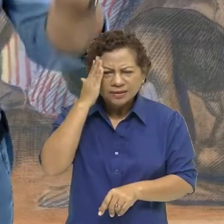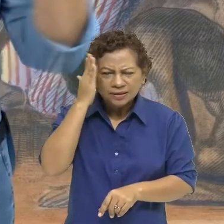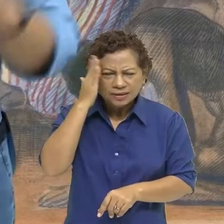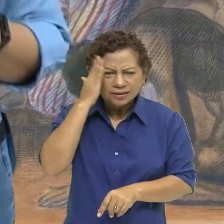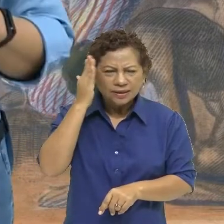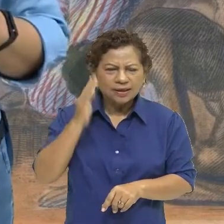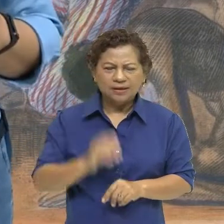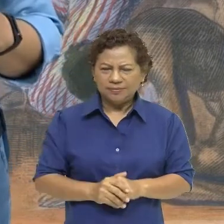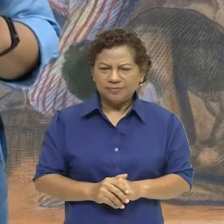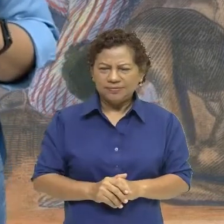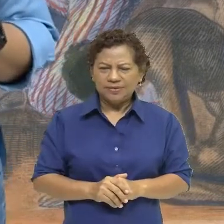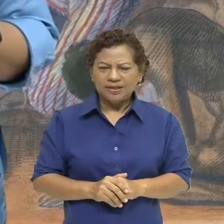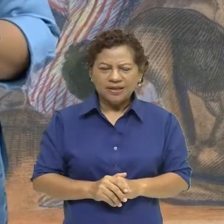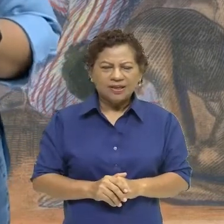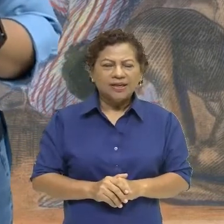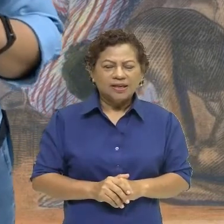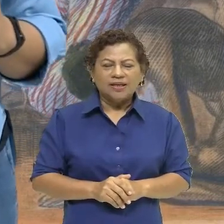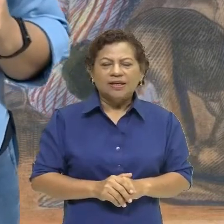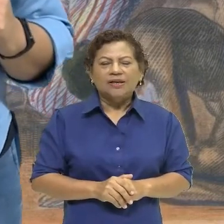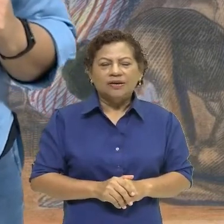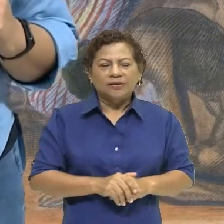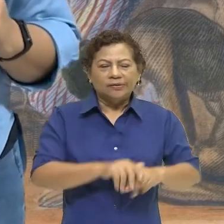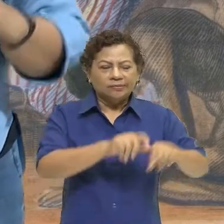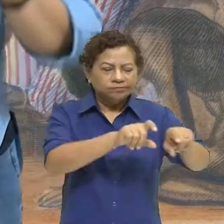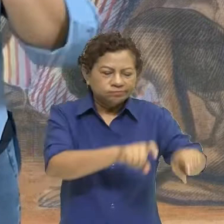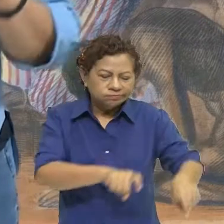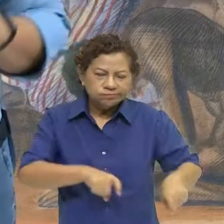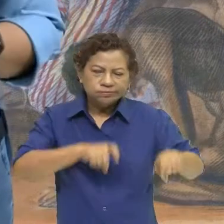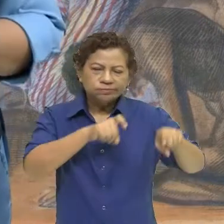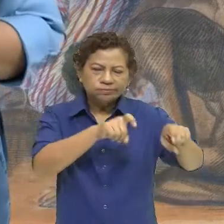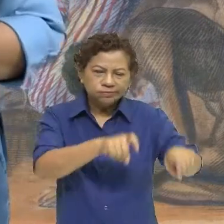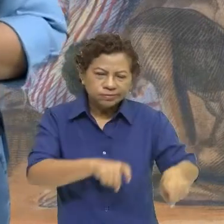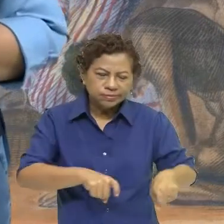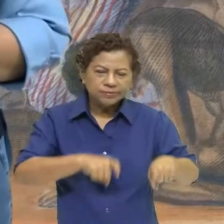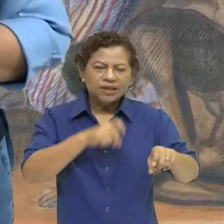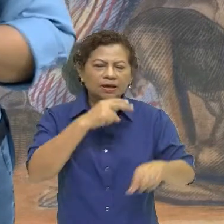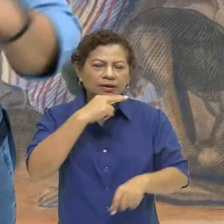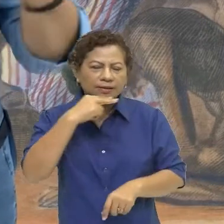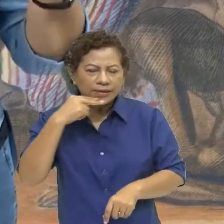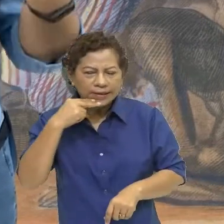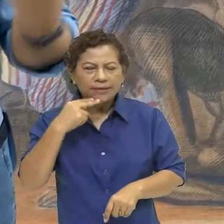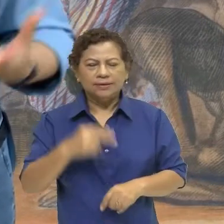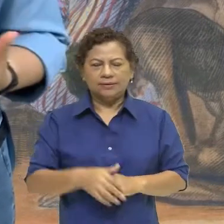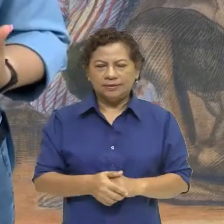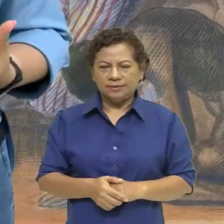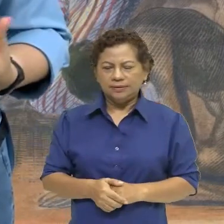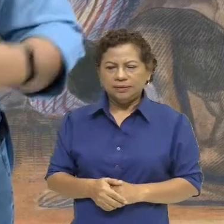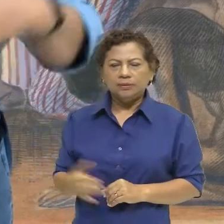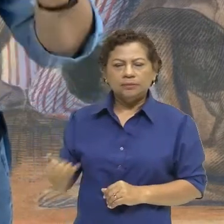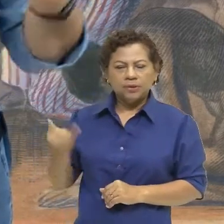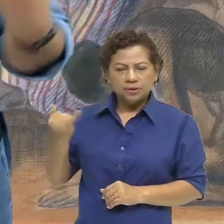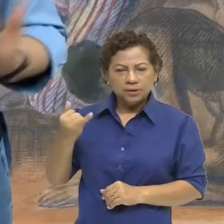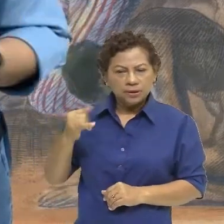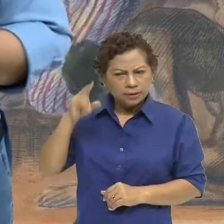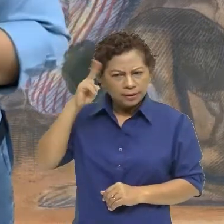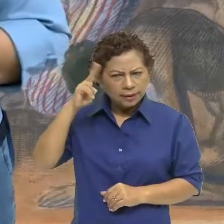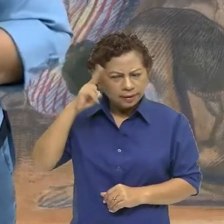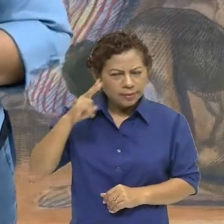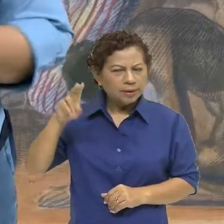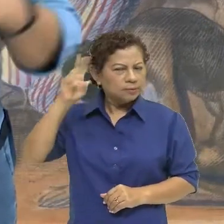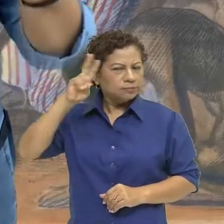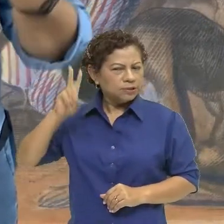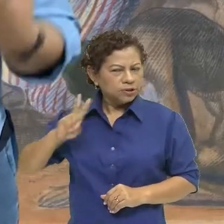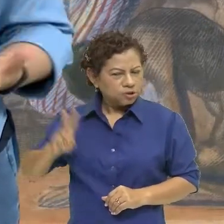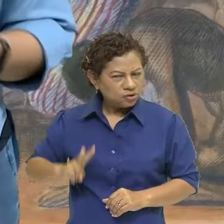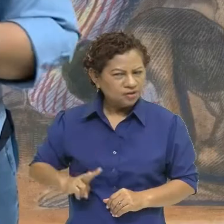capitalistas que os portugueses usavam naquela época. É importante lembrar que eles foram escravizados, viviam em